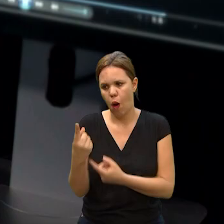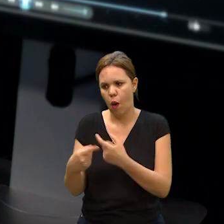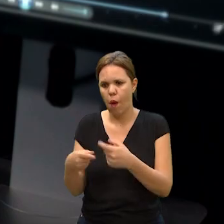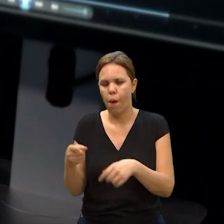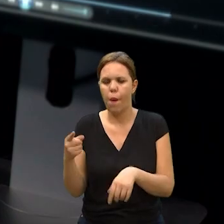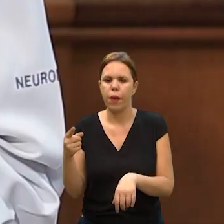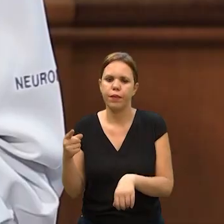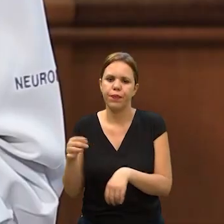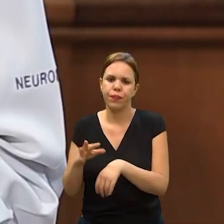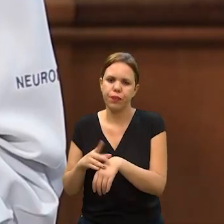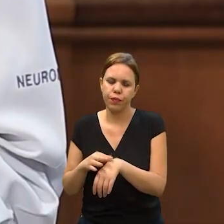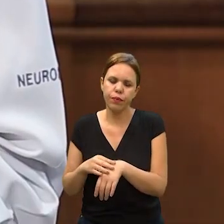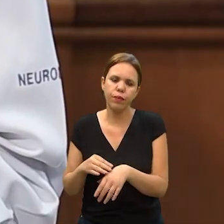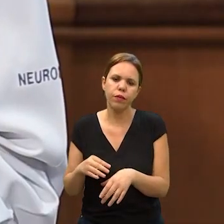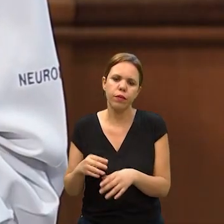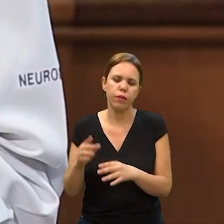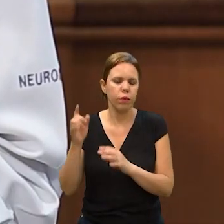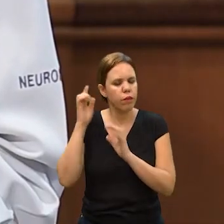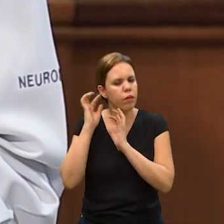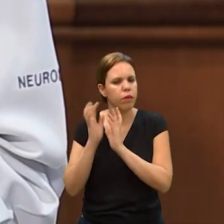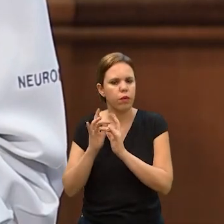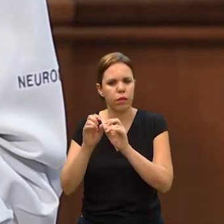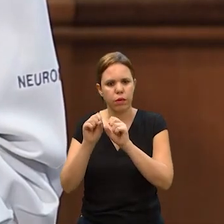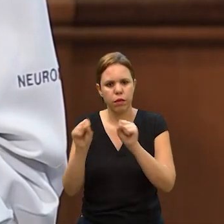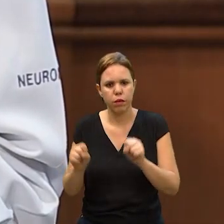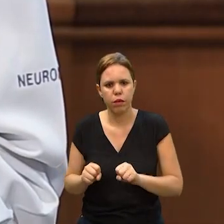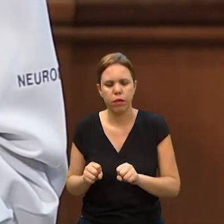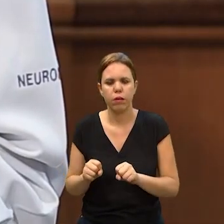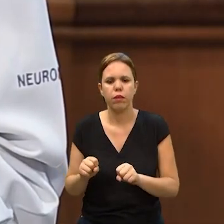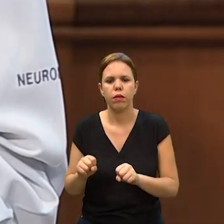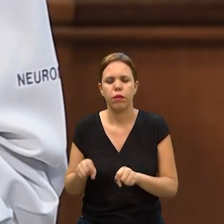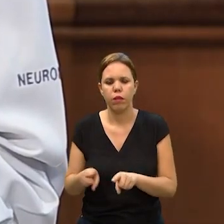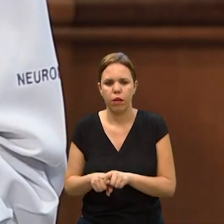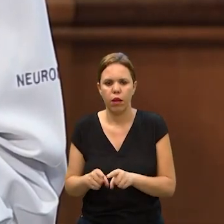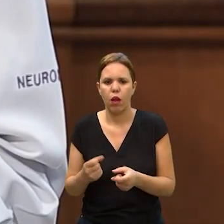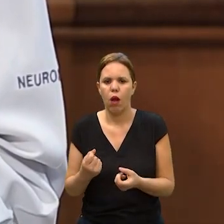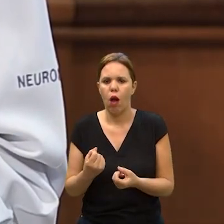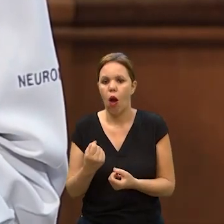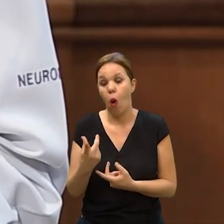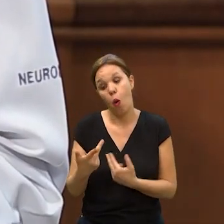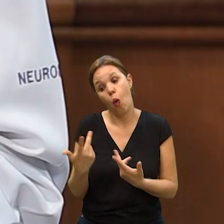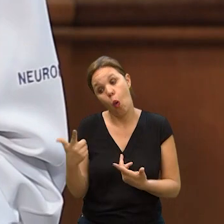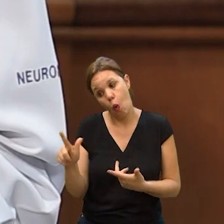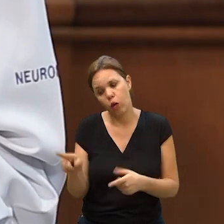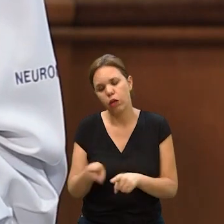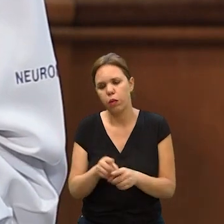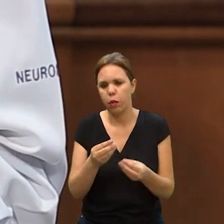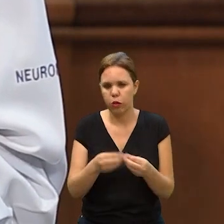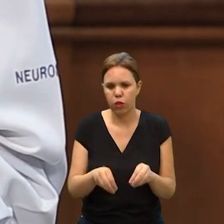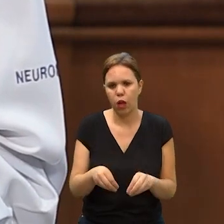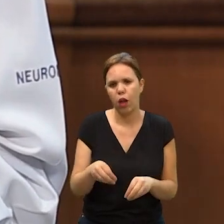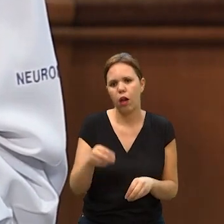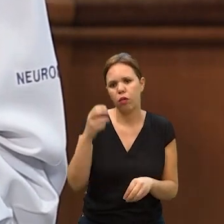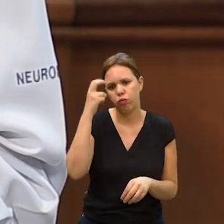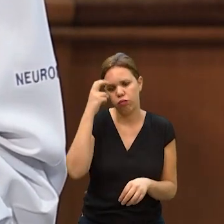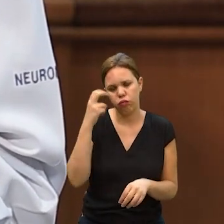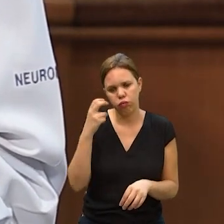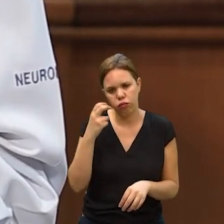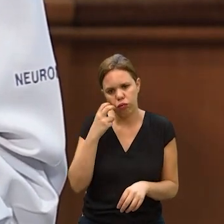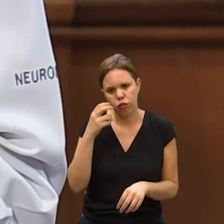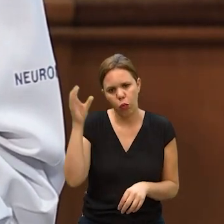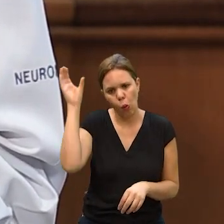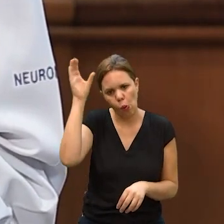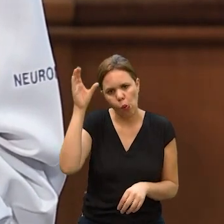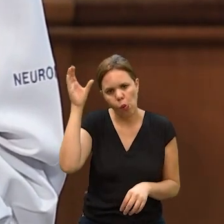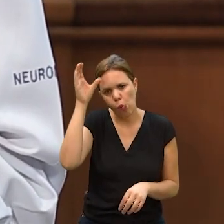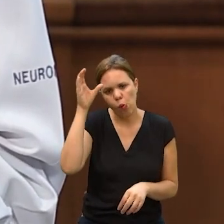do sistema nervoso central, ele obviamente pode ter outros comprometimentos, cognitivo, intelectual, crises